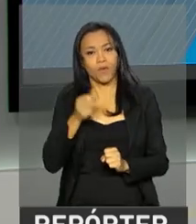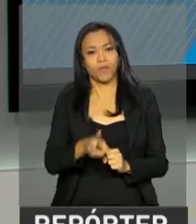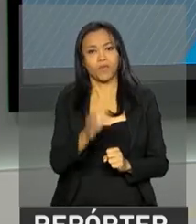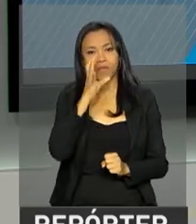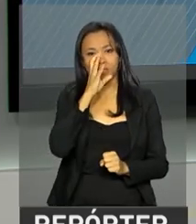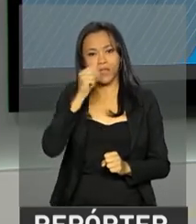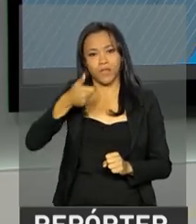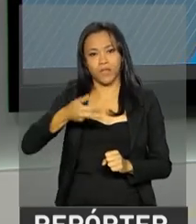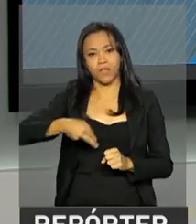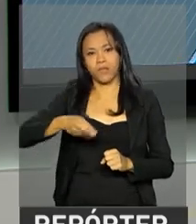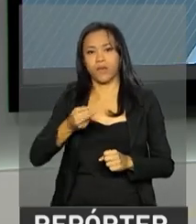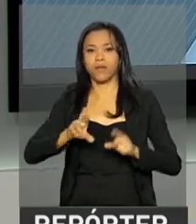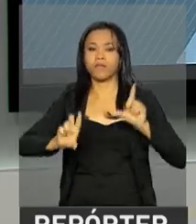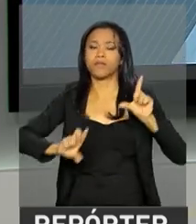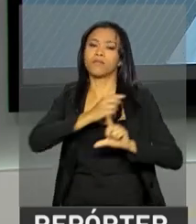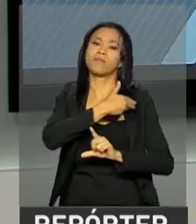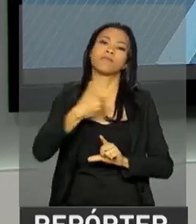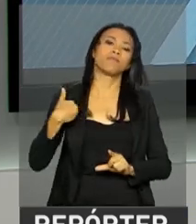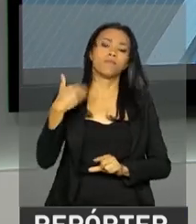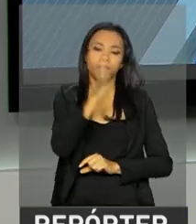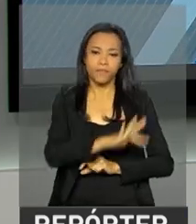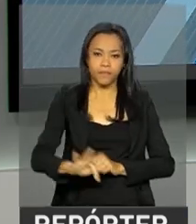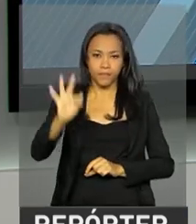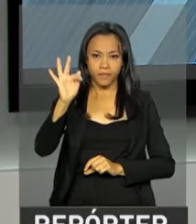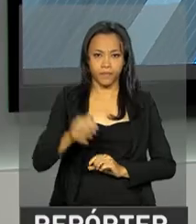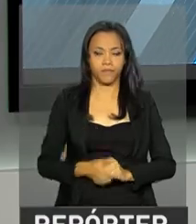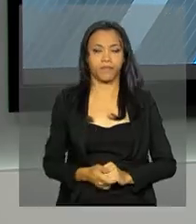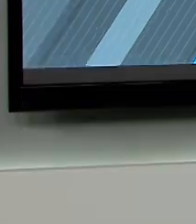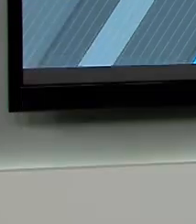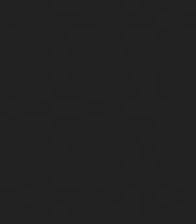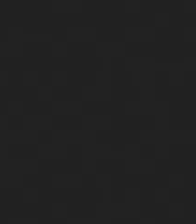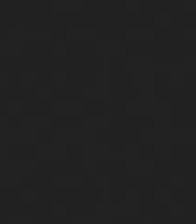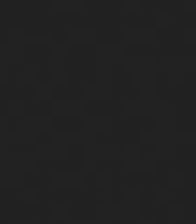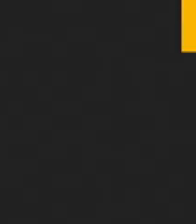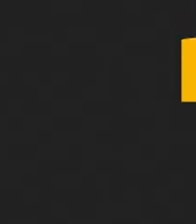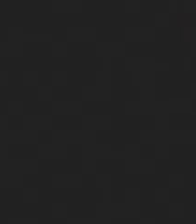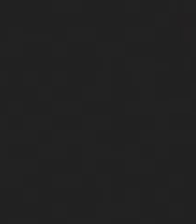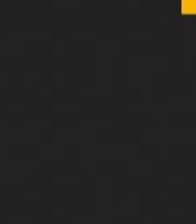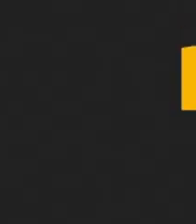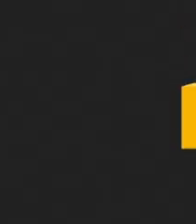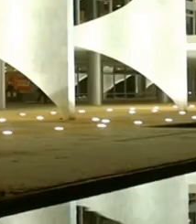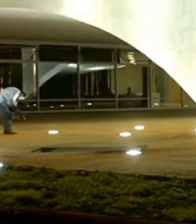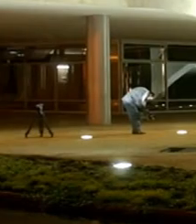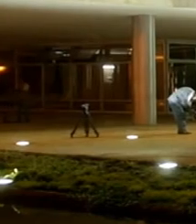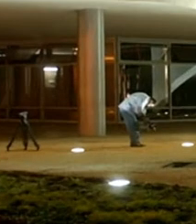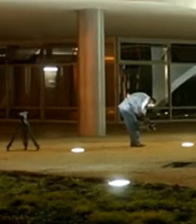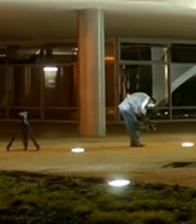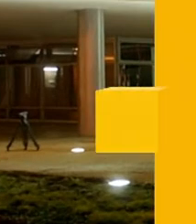Continue com a gente aqui na NBR, a TV do Governo Federal.